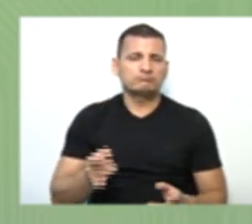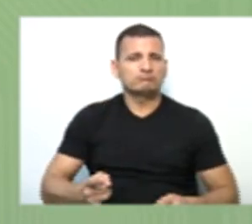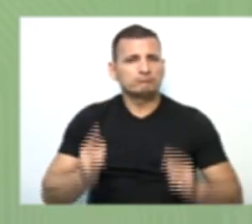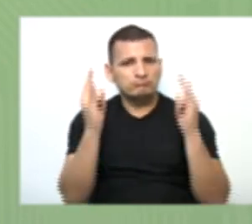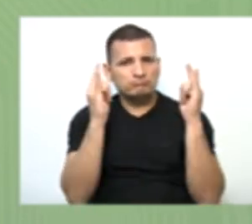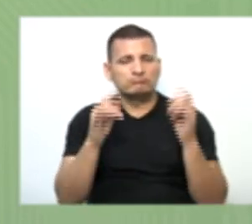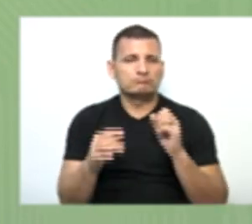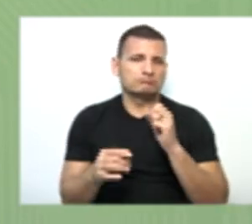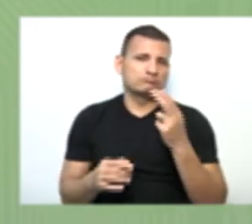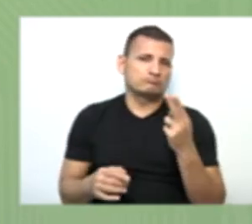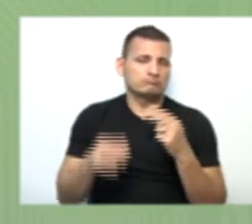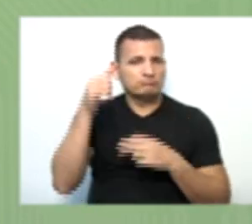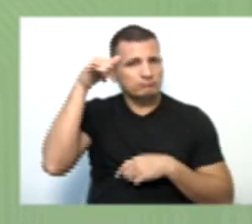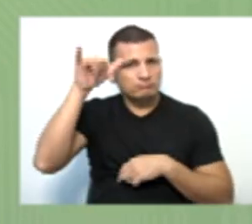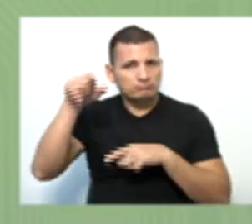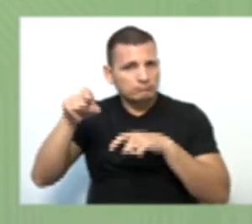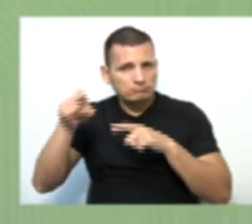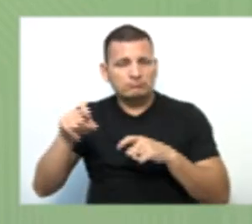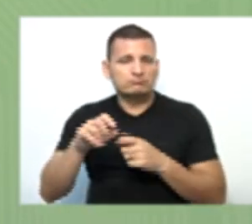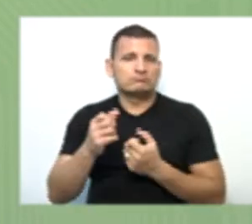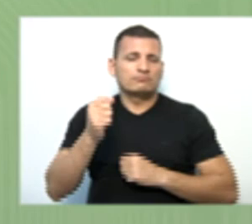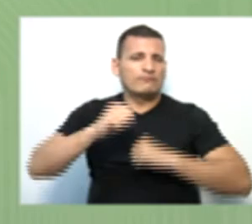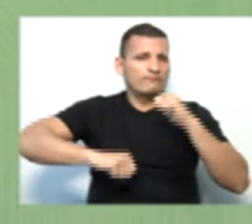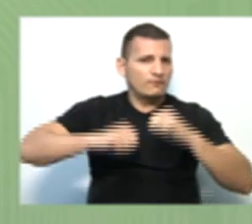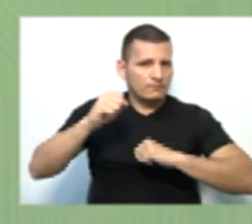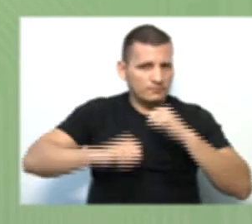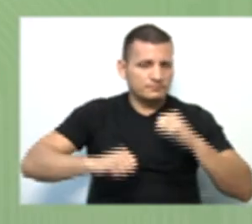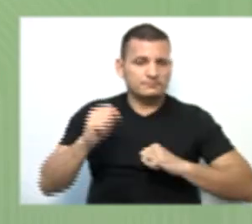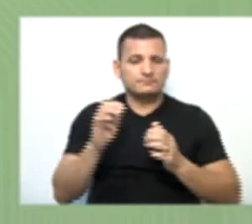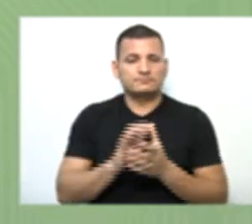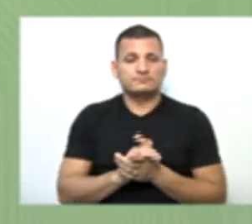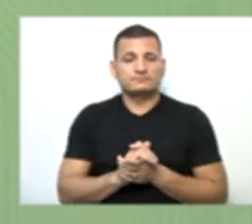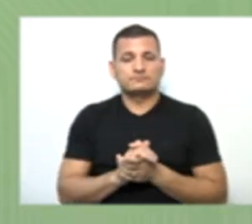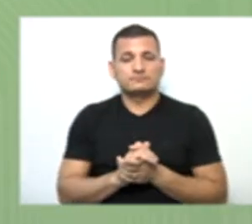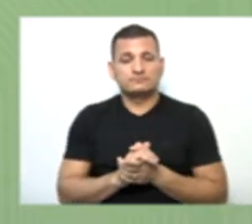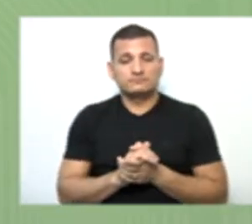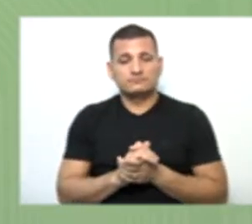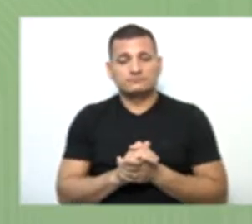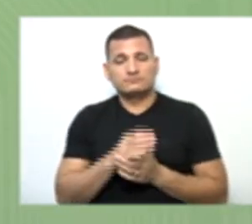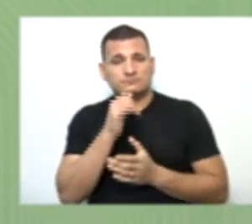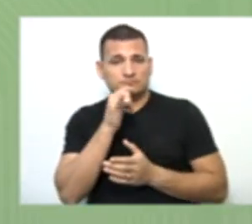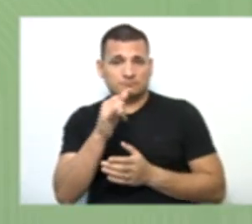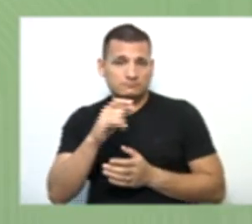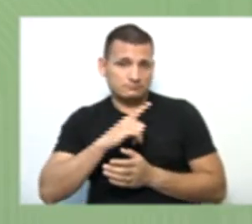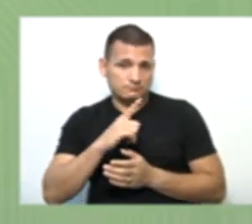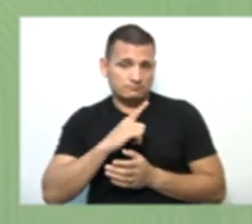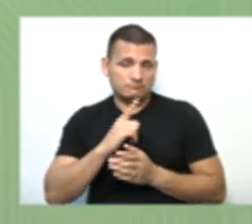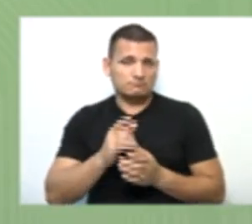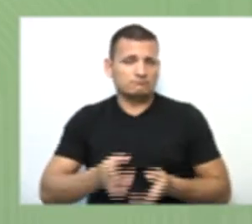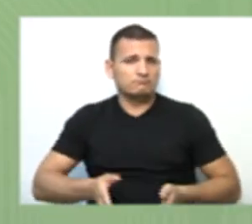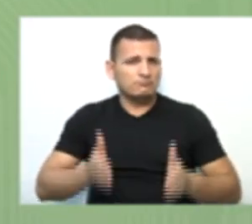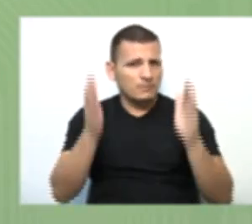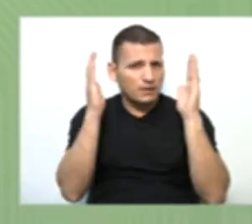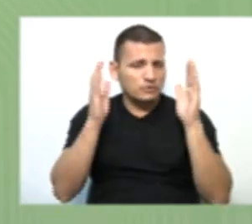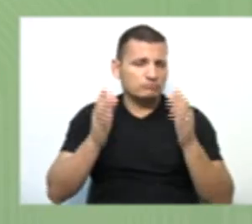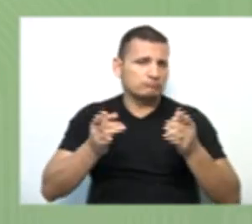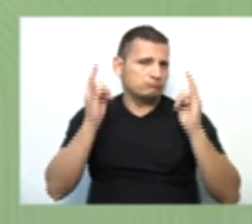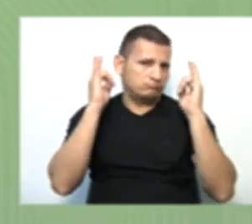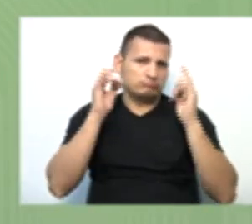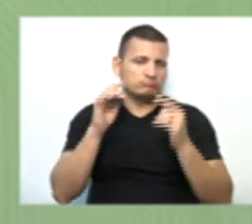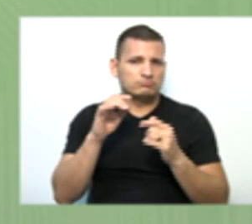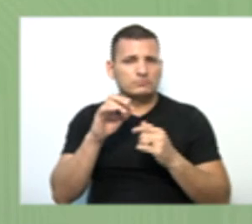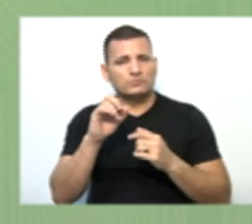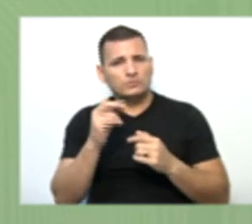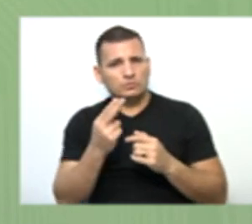uma fazenda, uma fábrica. Portanto, se nós temos um prédio, ou uma fábrica, uma fazenda, isso é